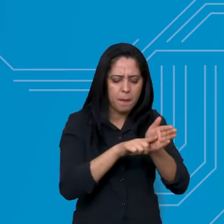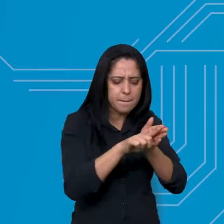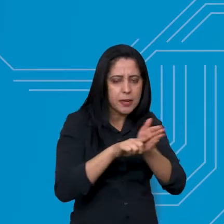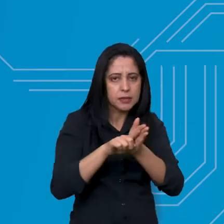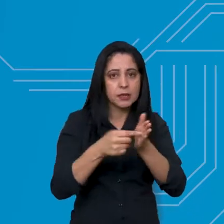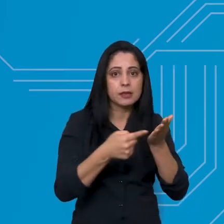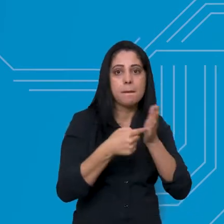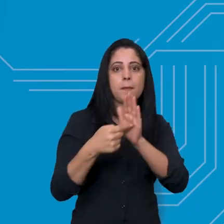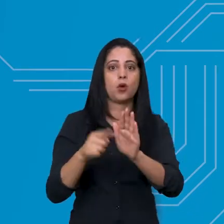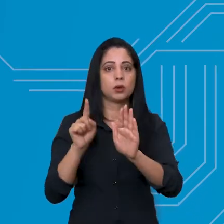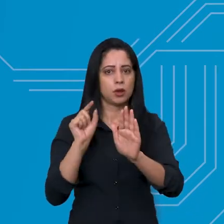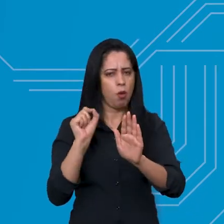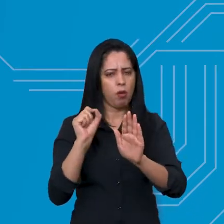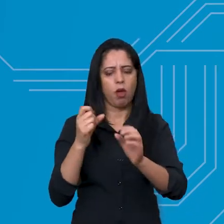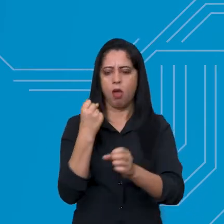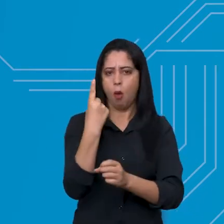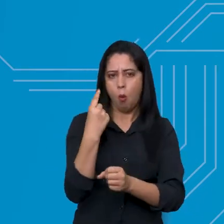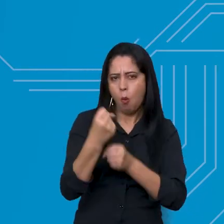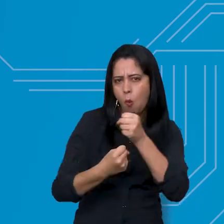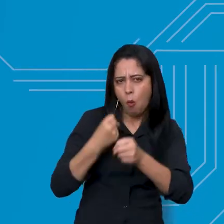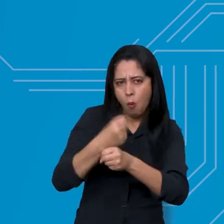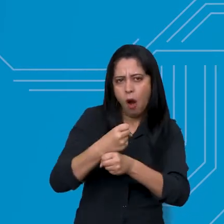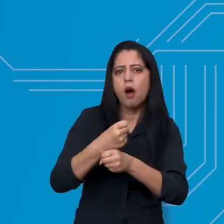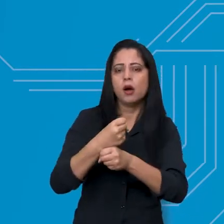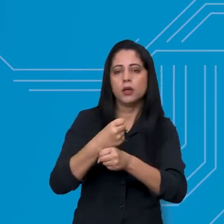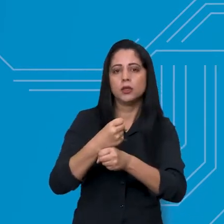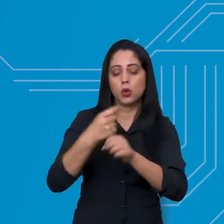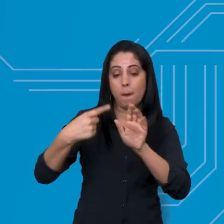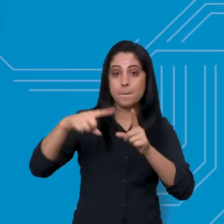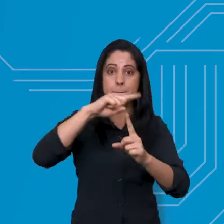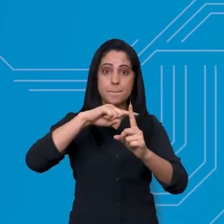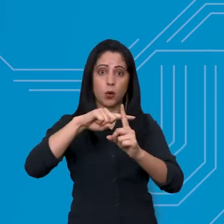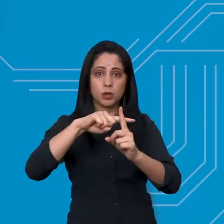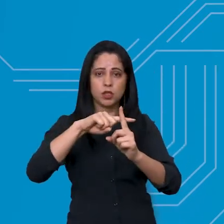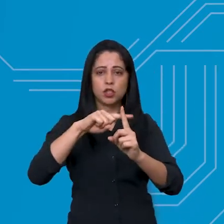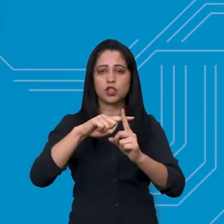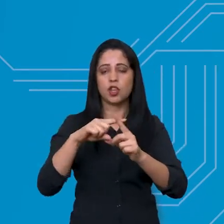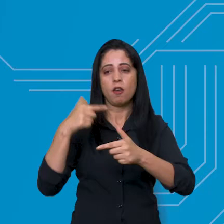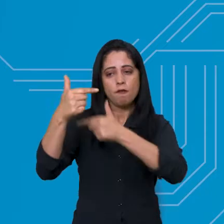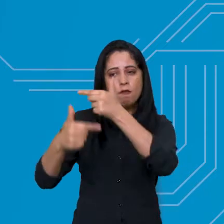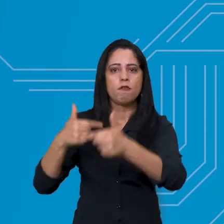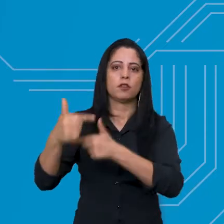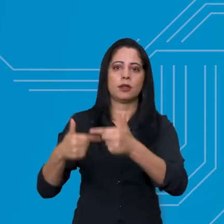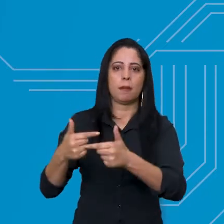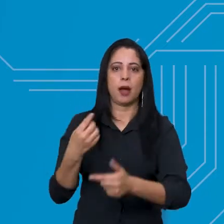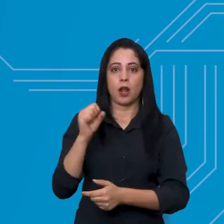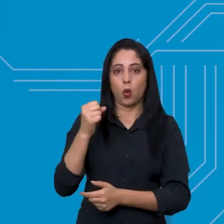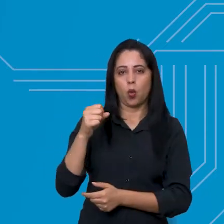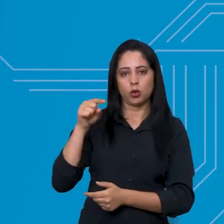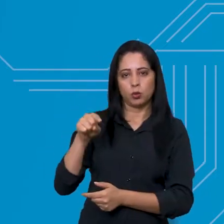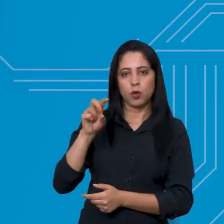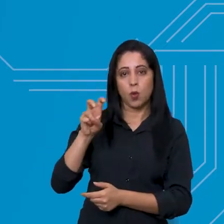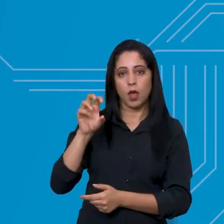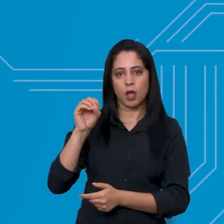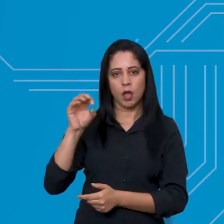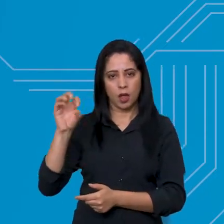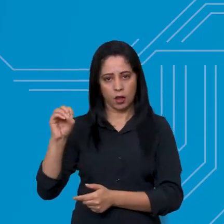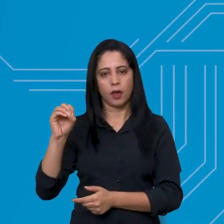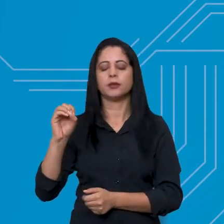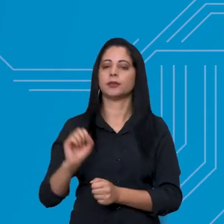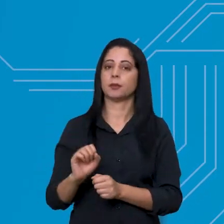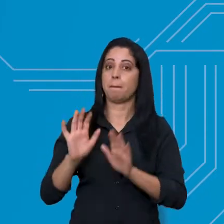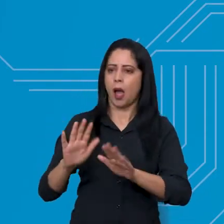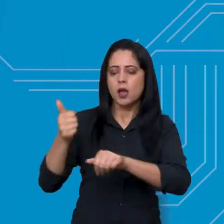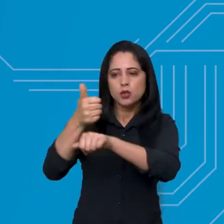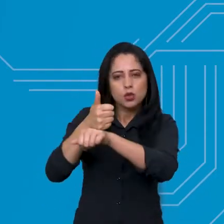nossa região. No acumulado de um ano, nosso município teve saldo positivo de empregos, somando mais 8.500 postos de